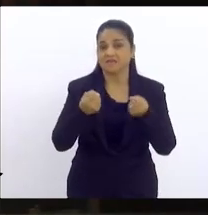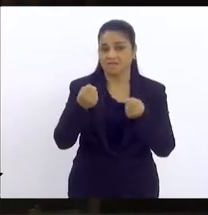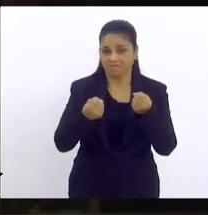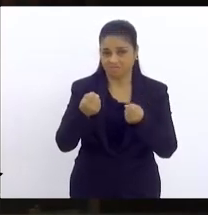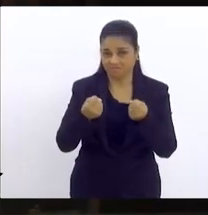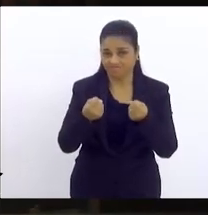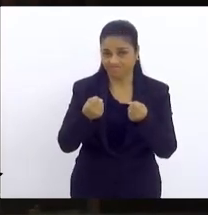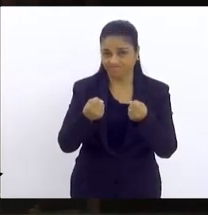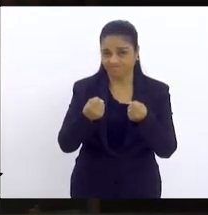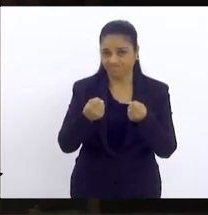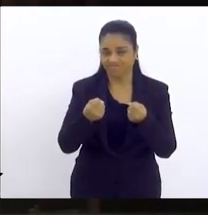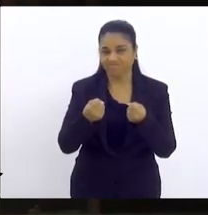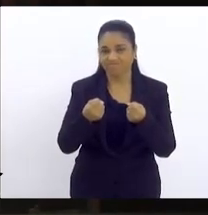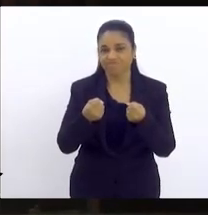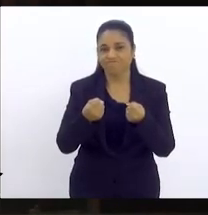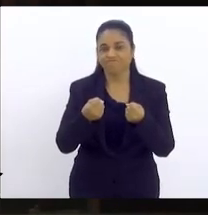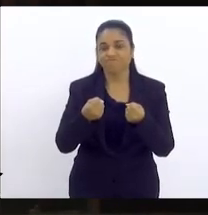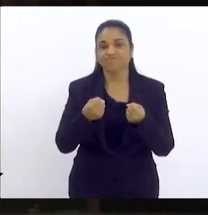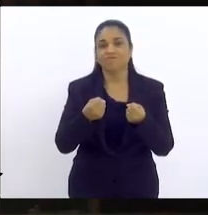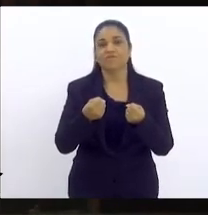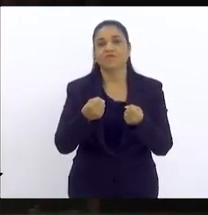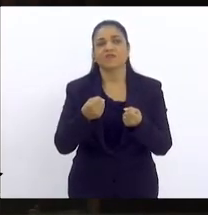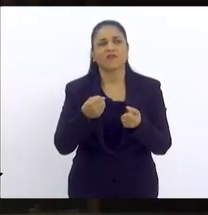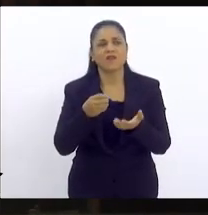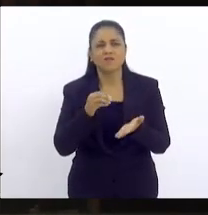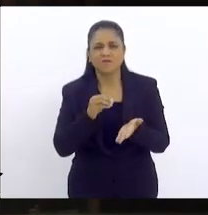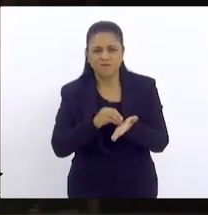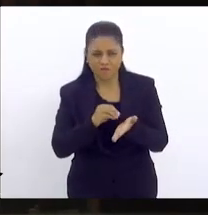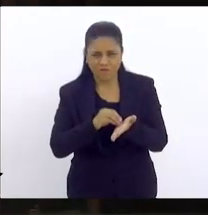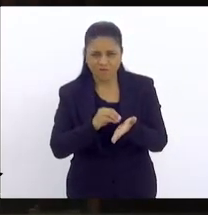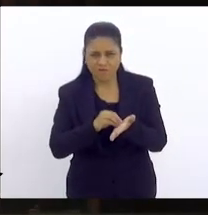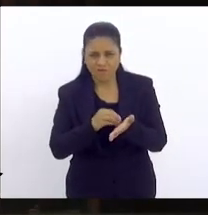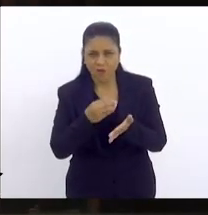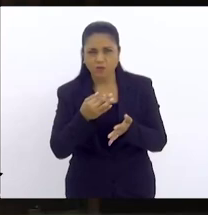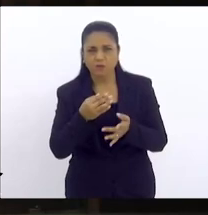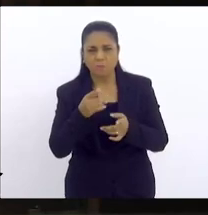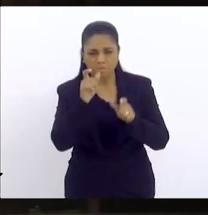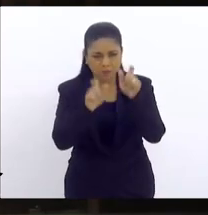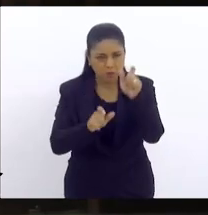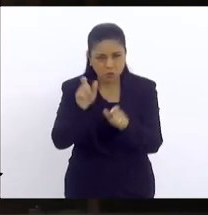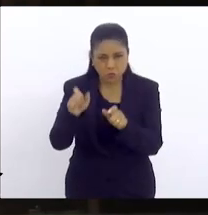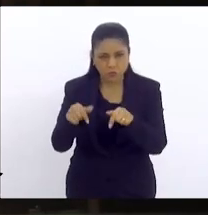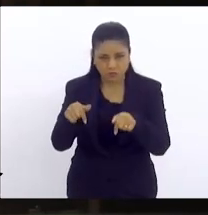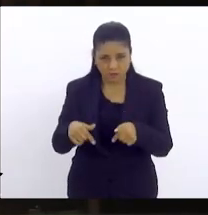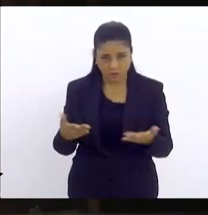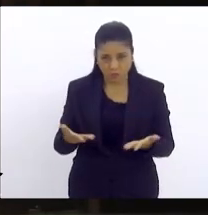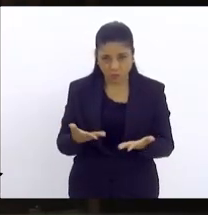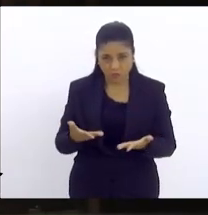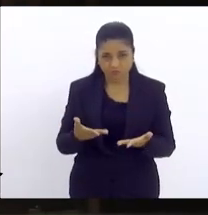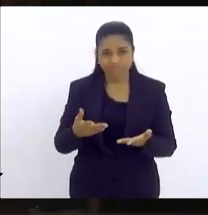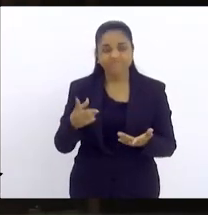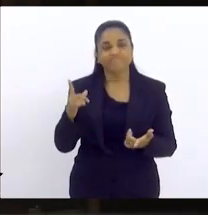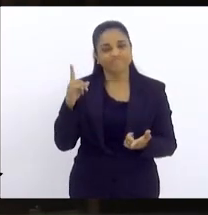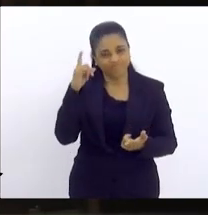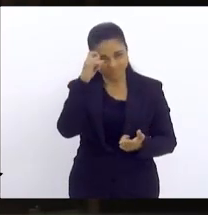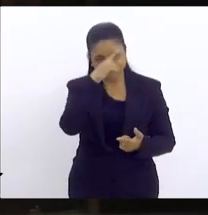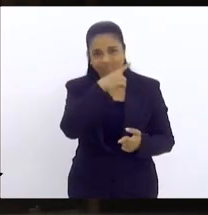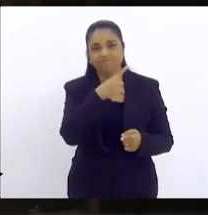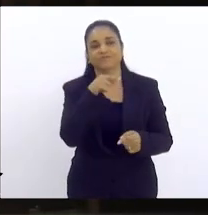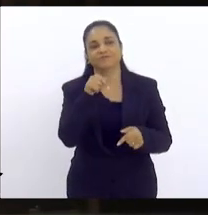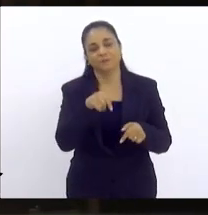a ausência de alguns personagens aqui são as mesmas ausências que nos dificultam no